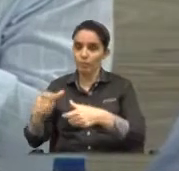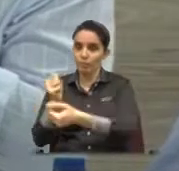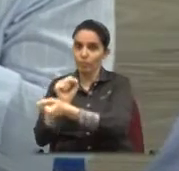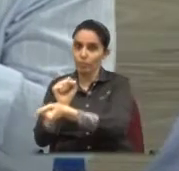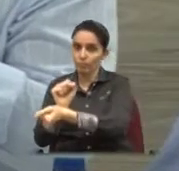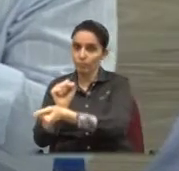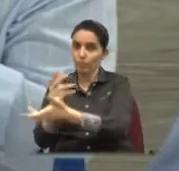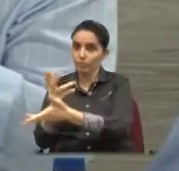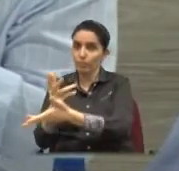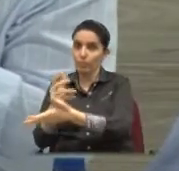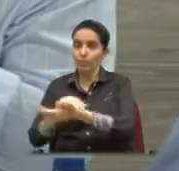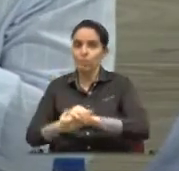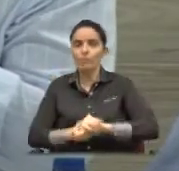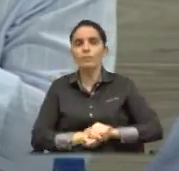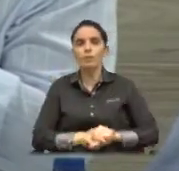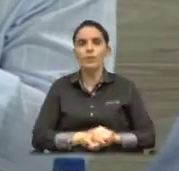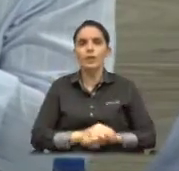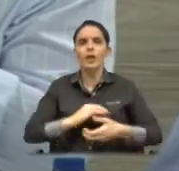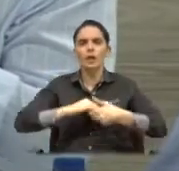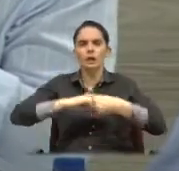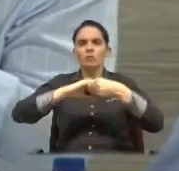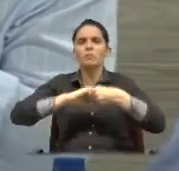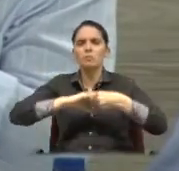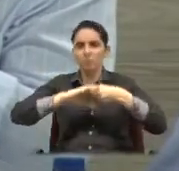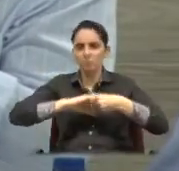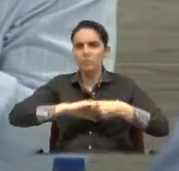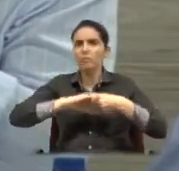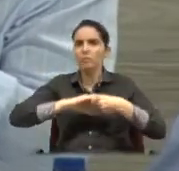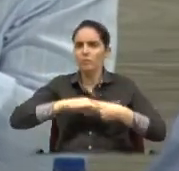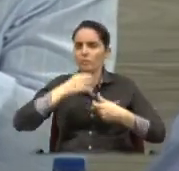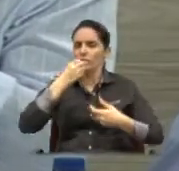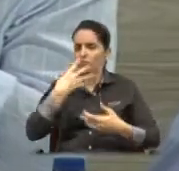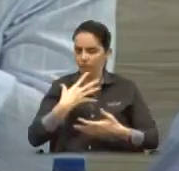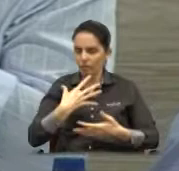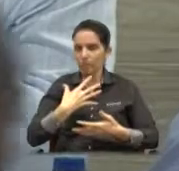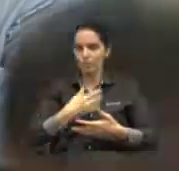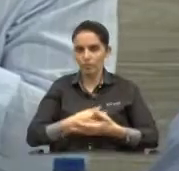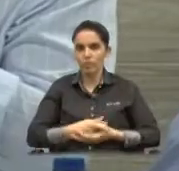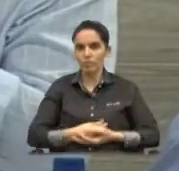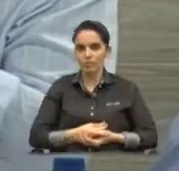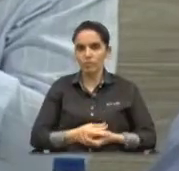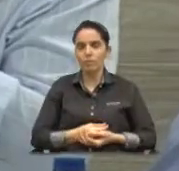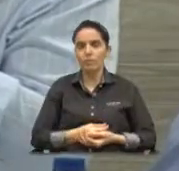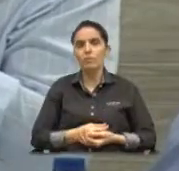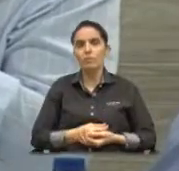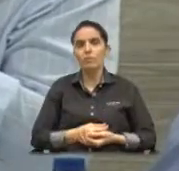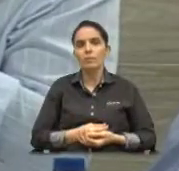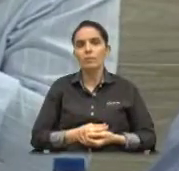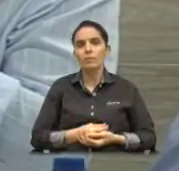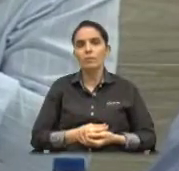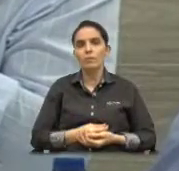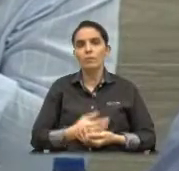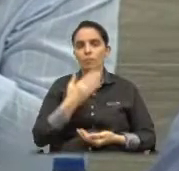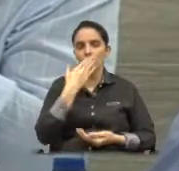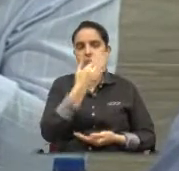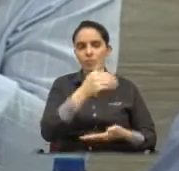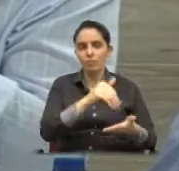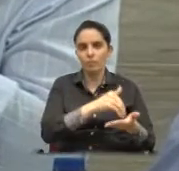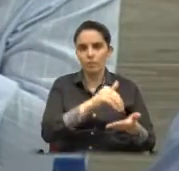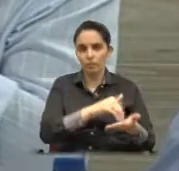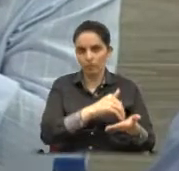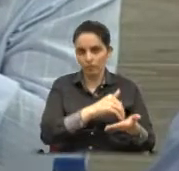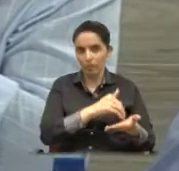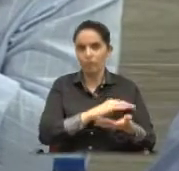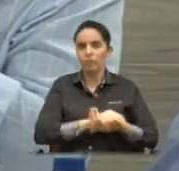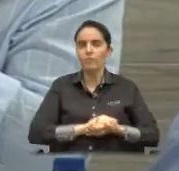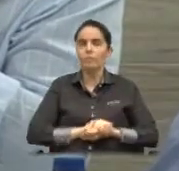esse material. Fico parabéns, eu acho que há várias manifestações de apelo que nós podemos estar fazendo à Secretaria de Administração